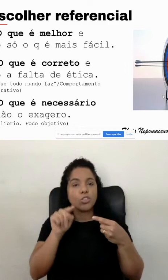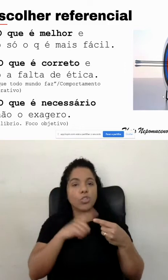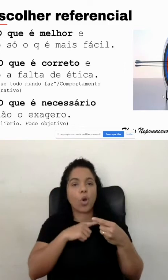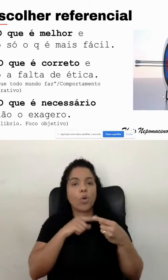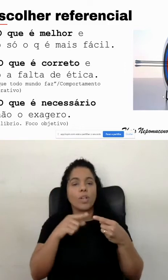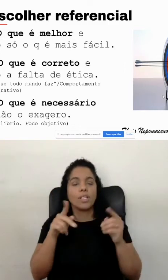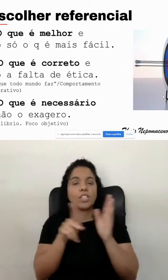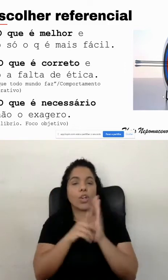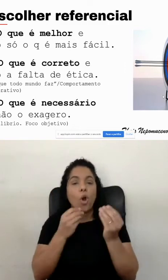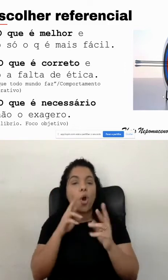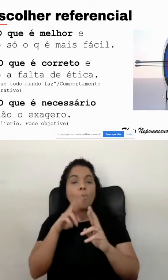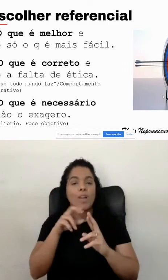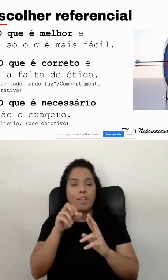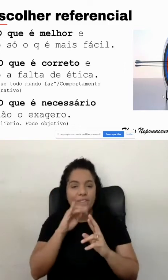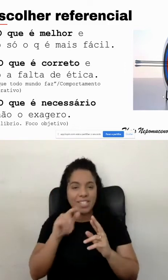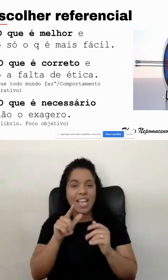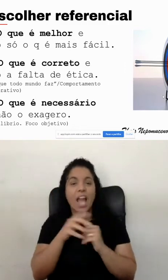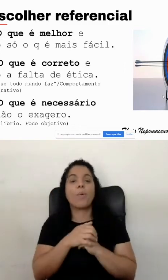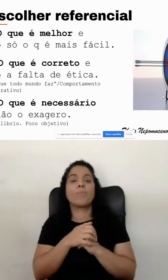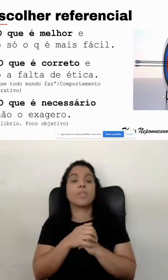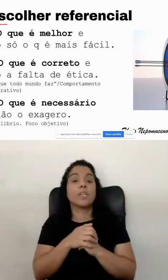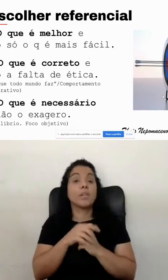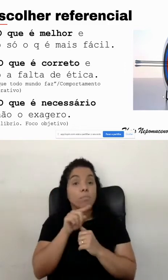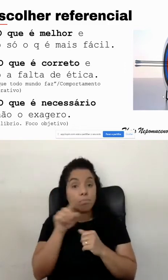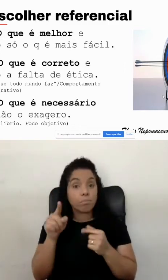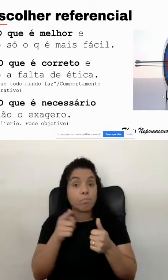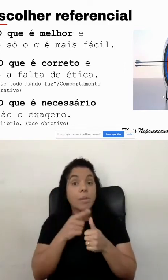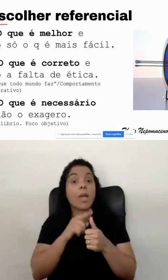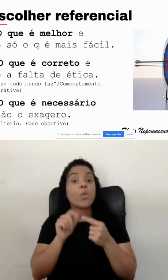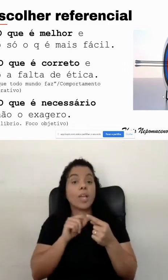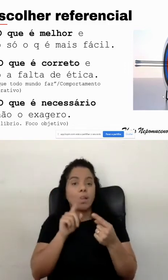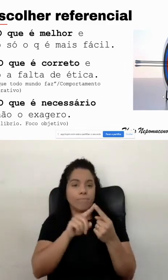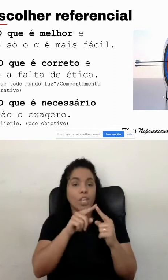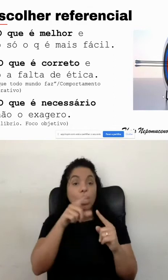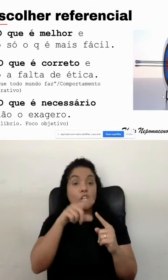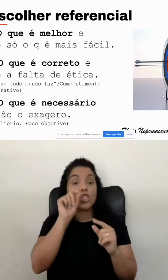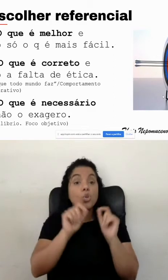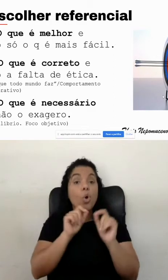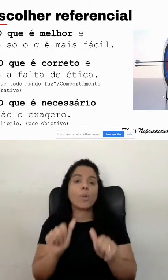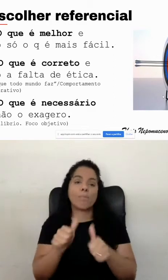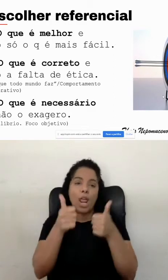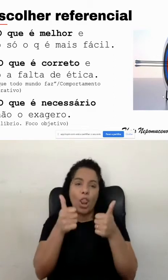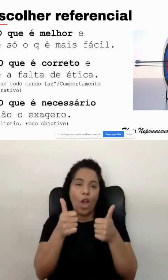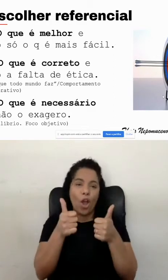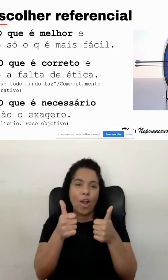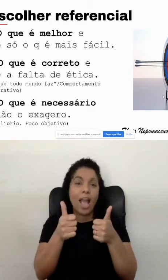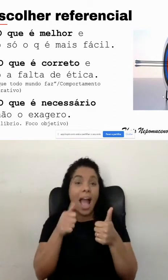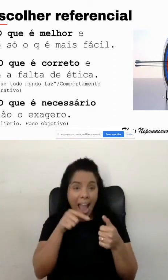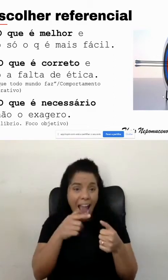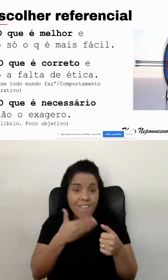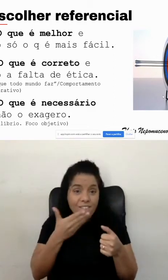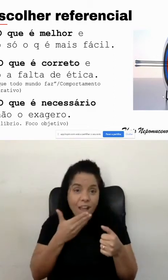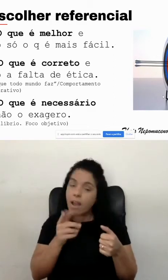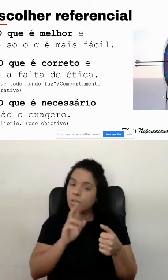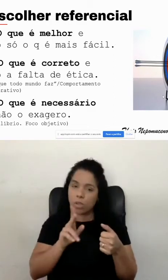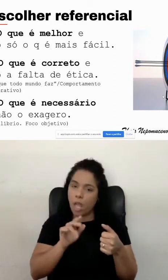referencial. Primeiro deles, escolha o que é melhor, né, e não somente o mais fácil, né.